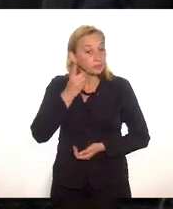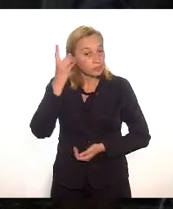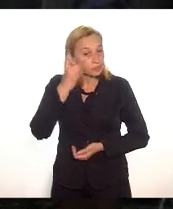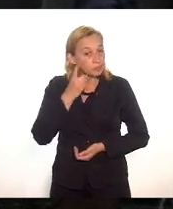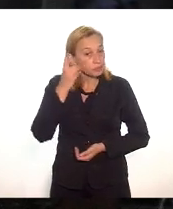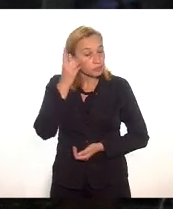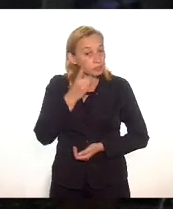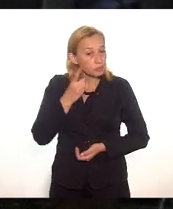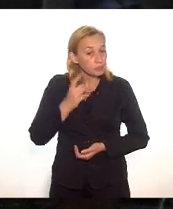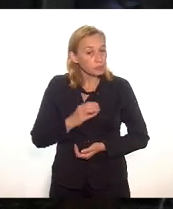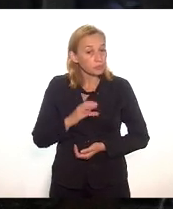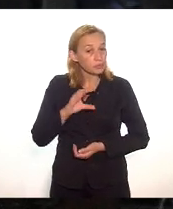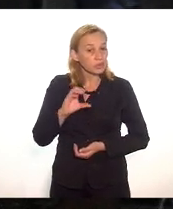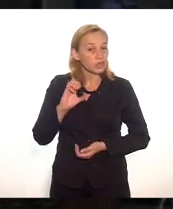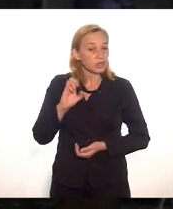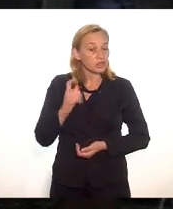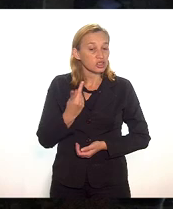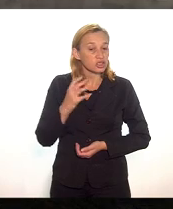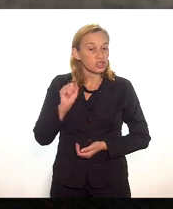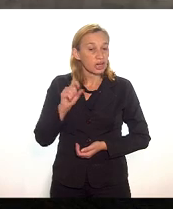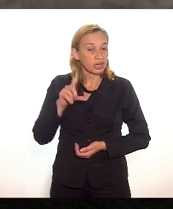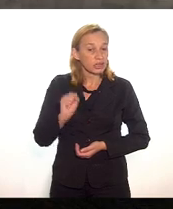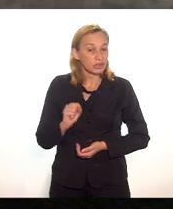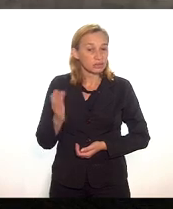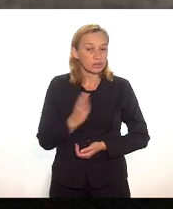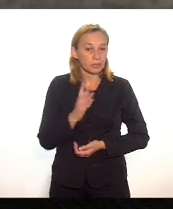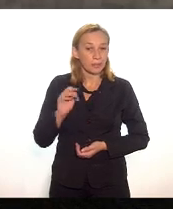Deputado Charles Batista.